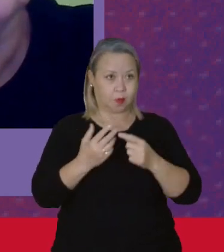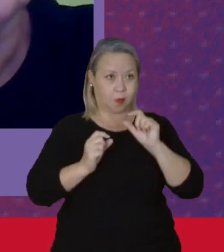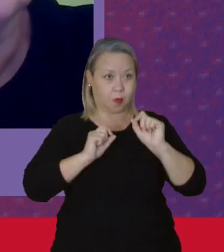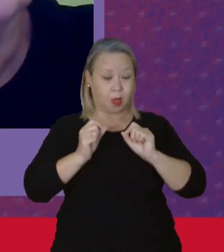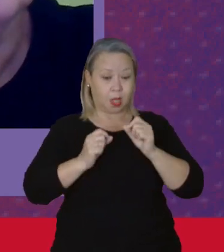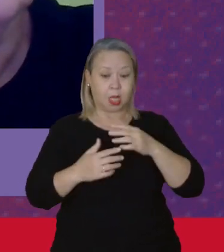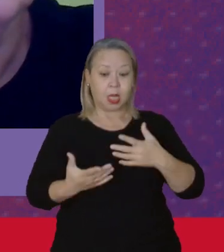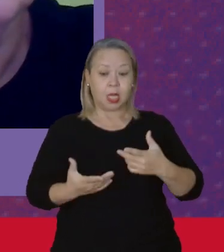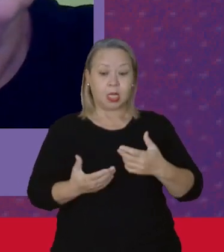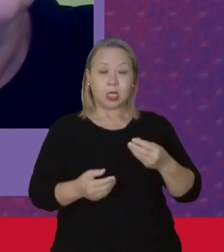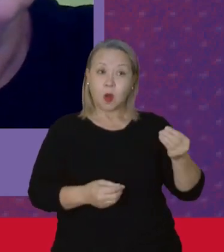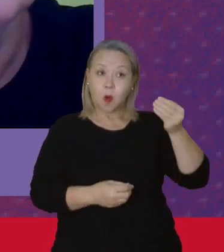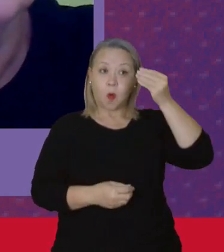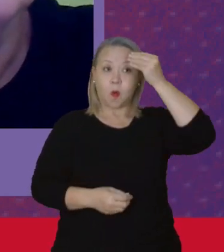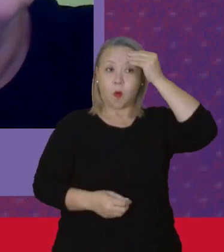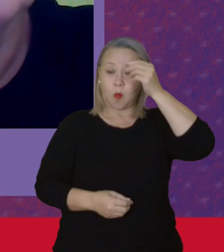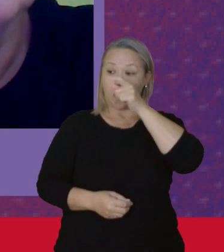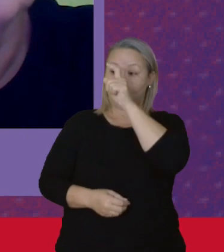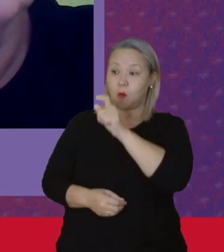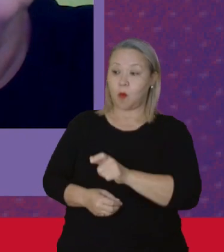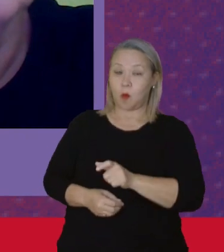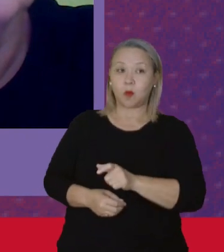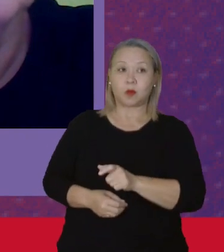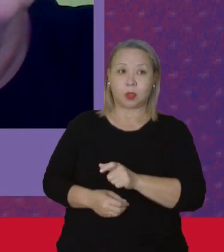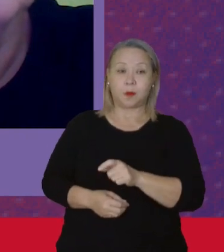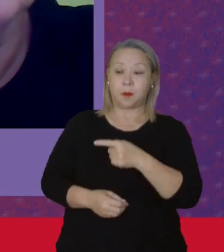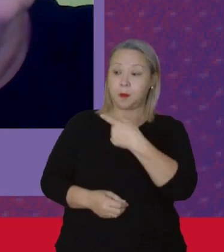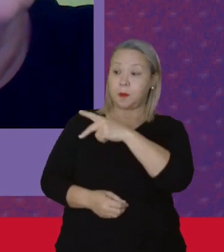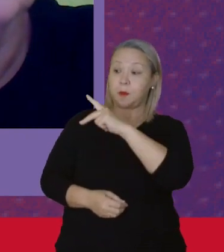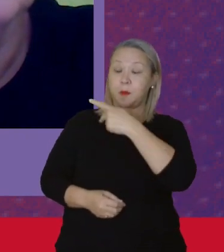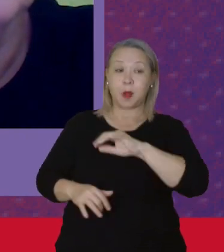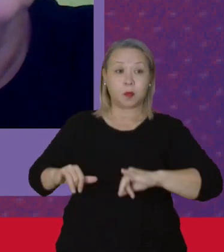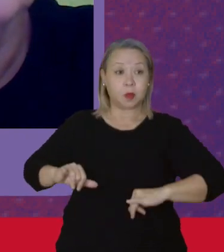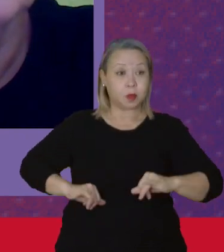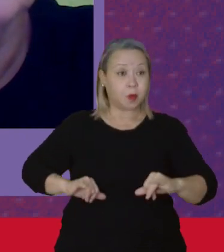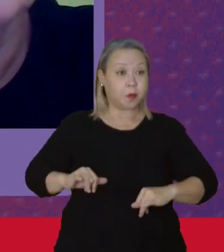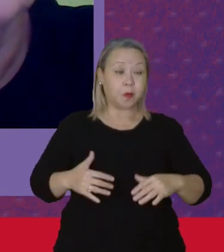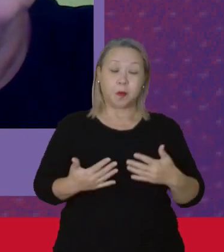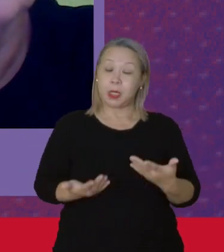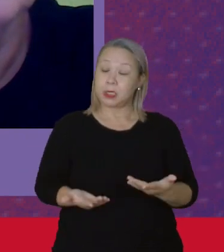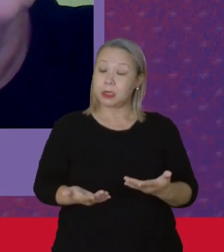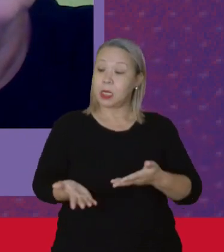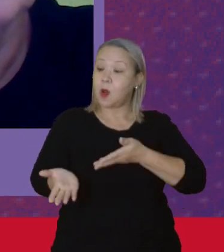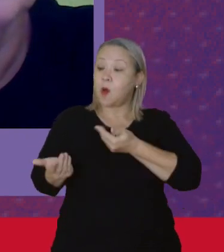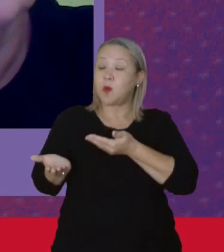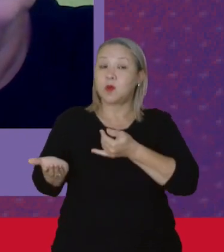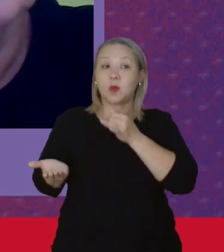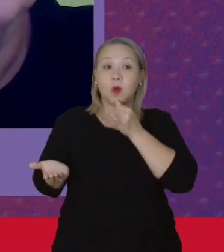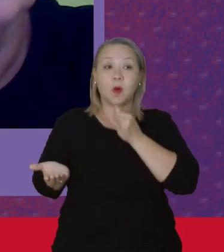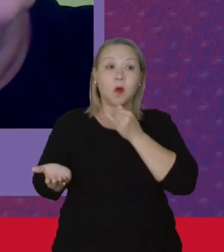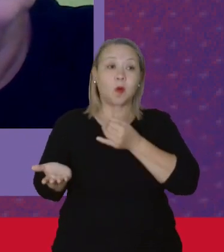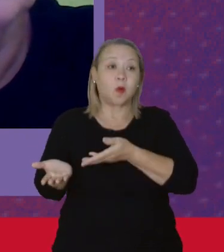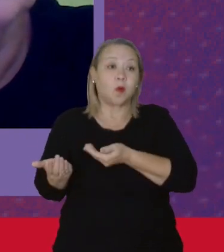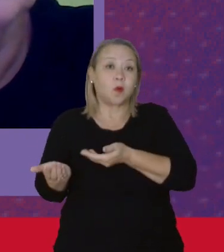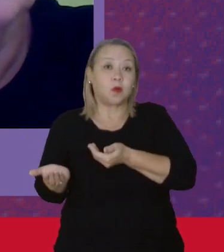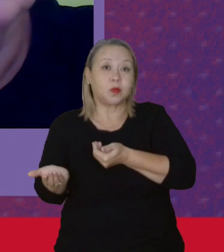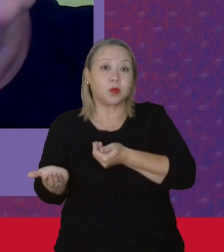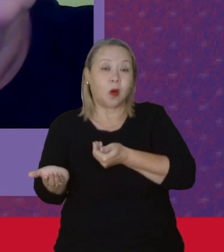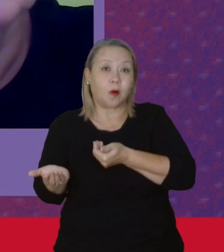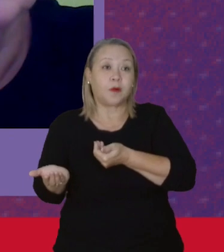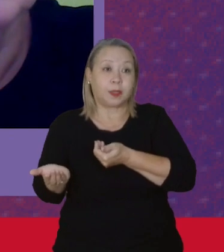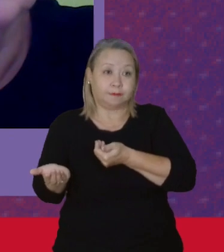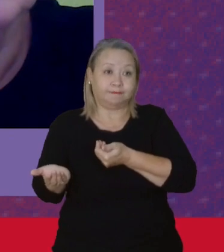que eu culpabilizo o sujeito pelo seu sofrimento, então um jovem, né, como a Maia trouxe, um